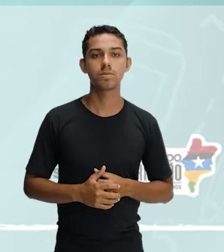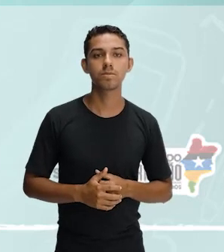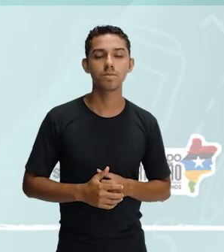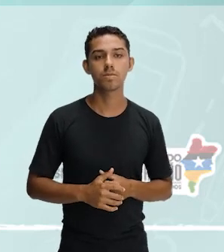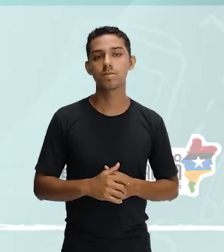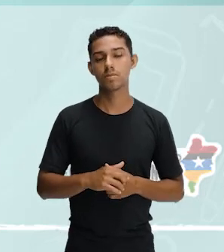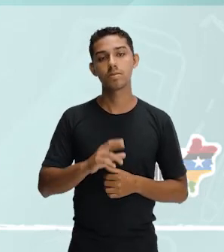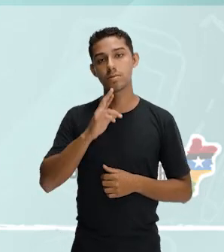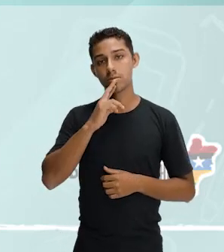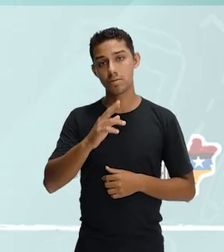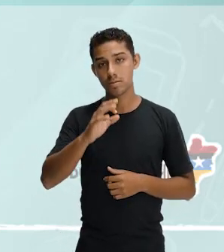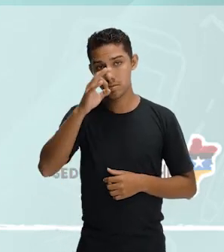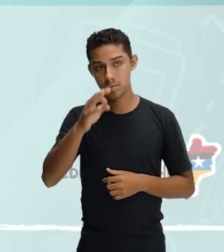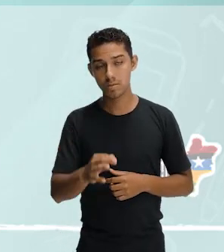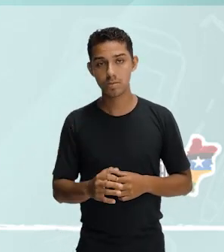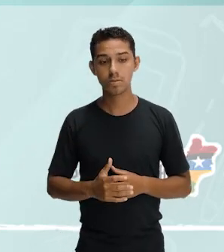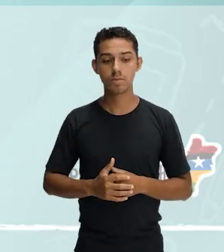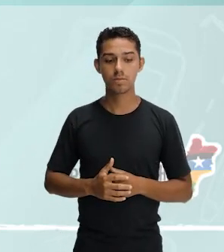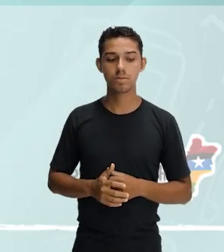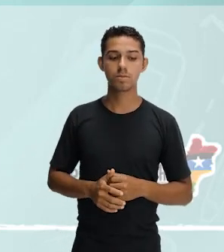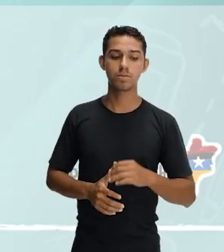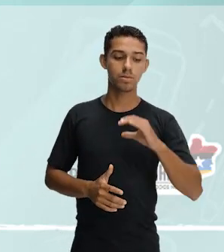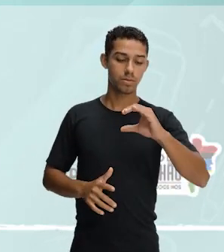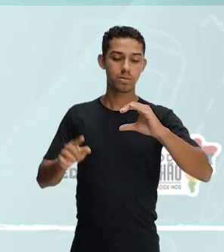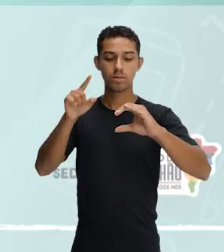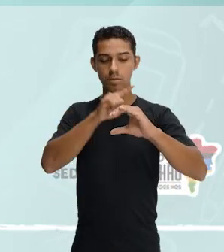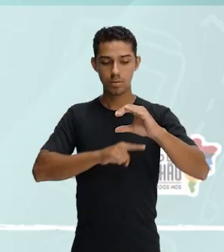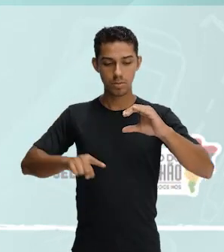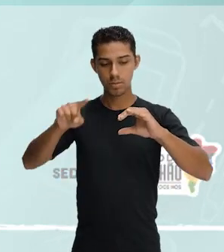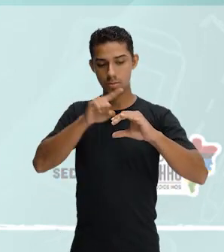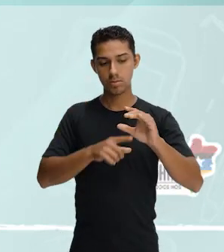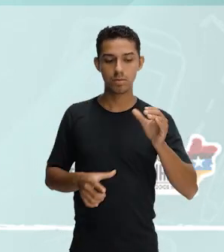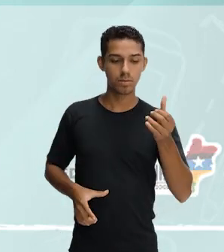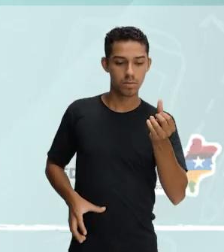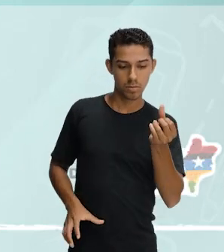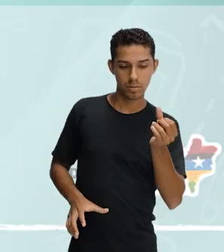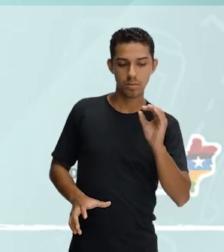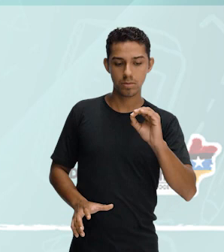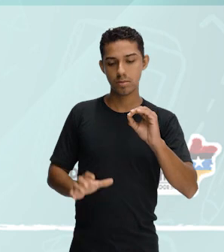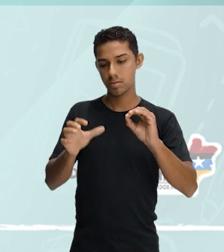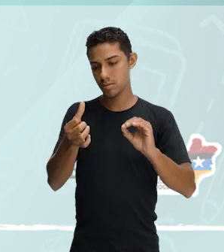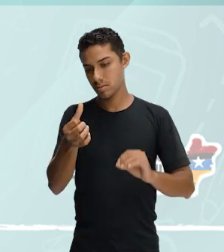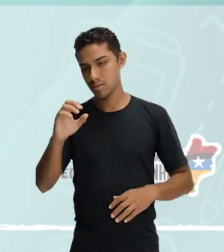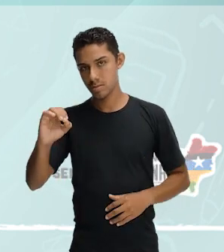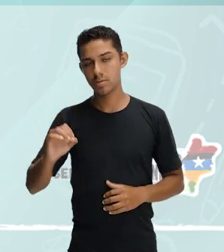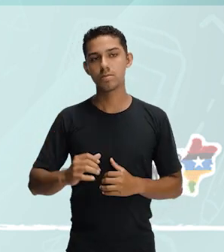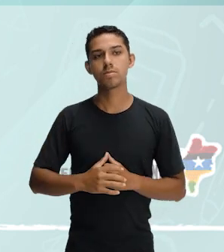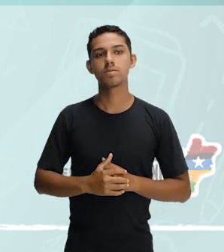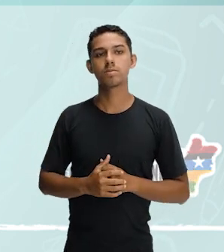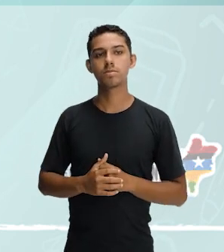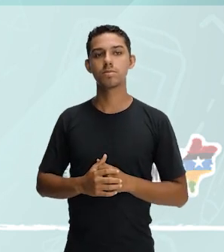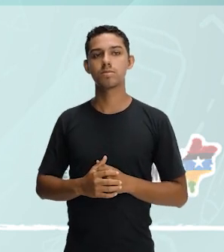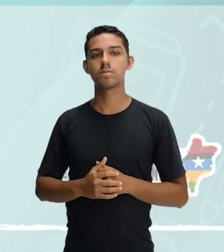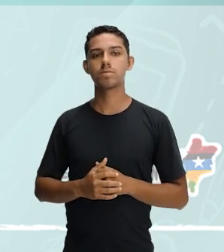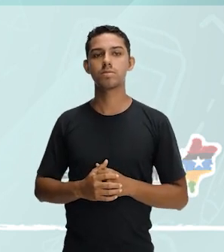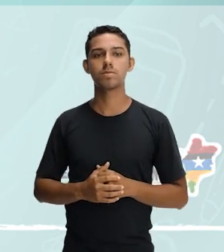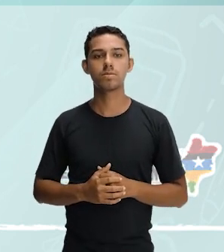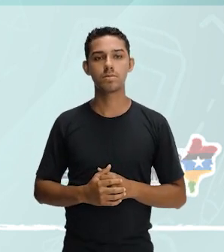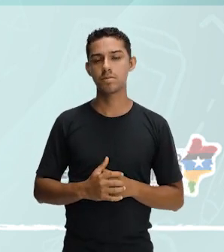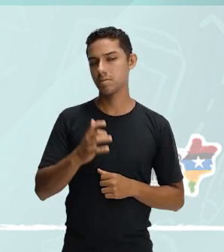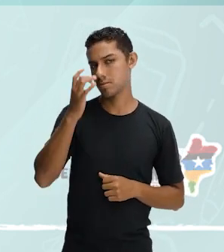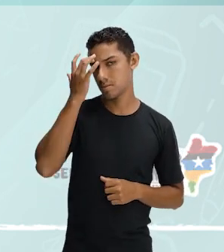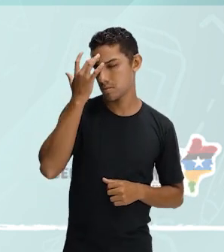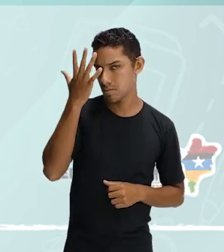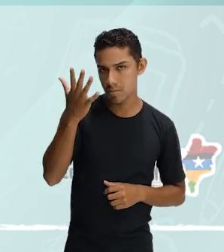Então, a resposta é a letra C, ok? 60 e 60, ok? Questão